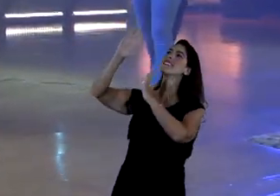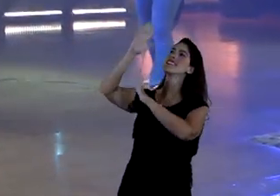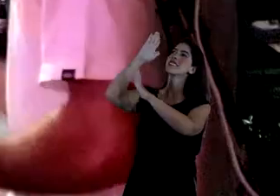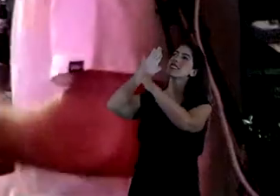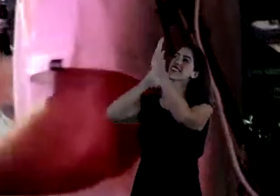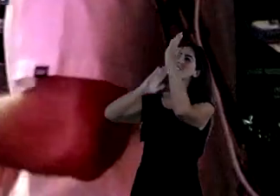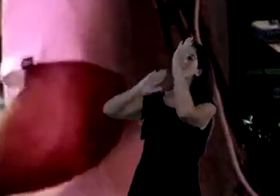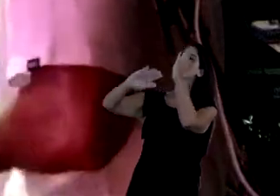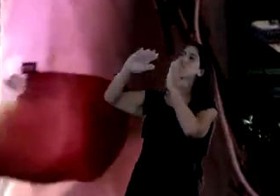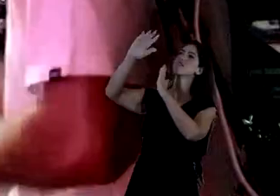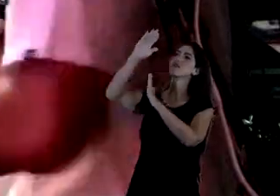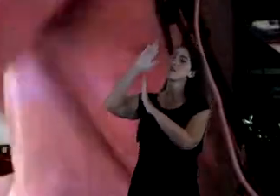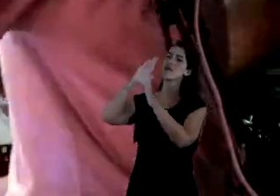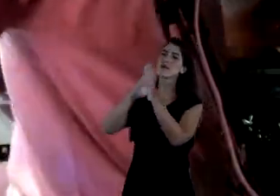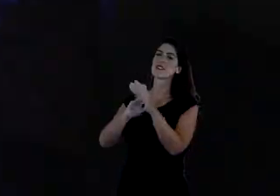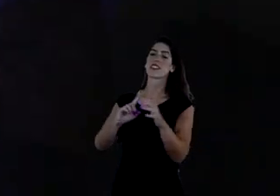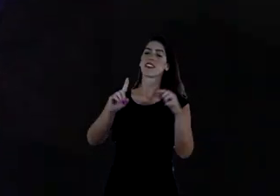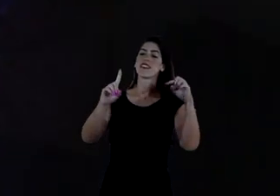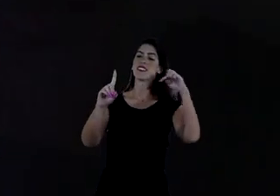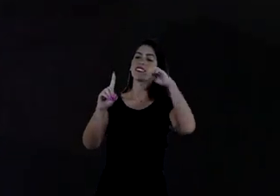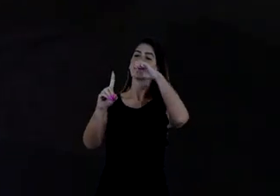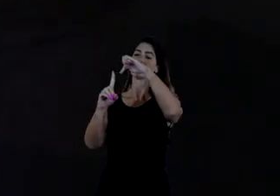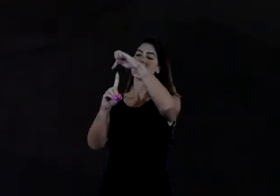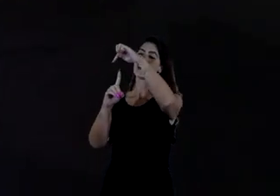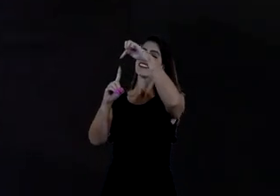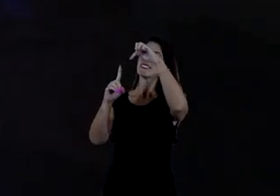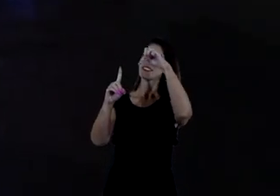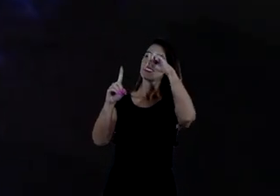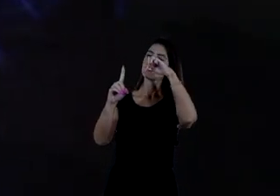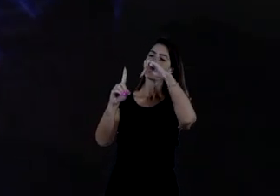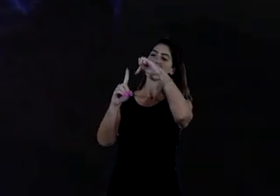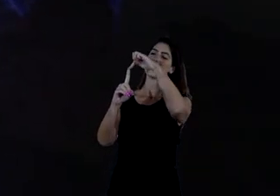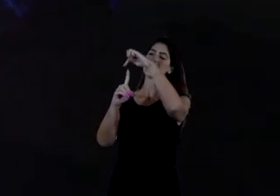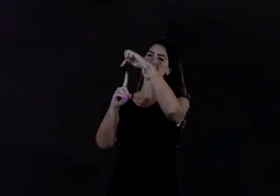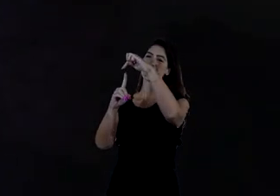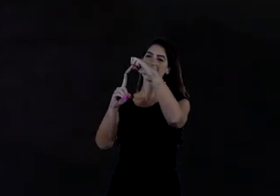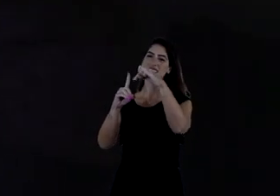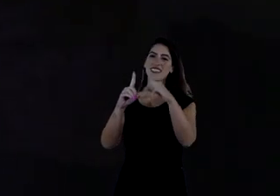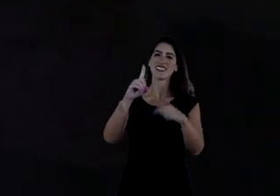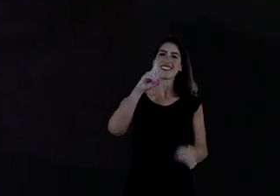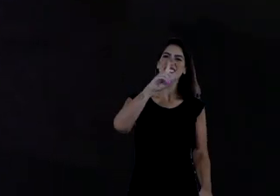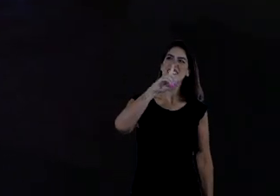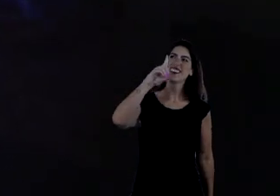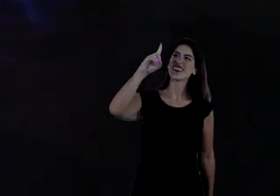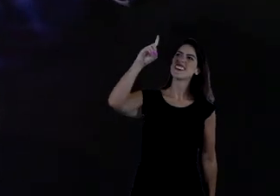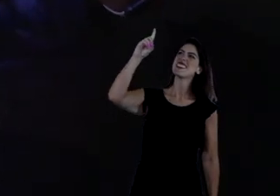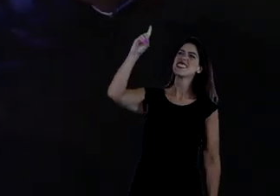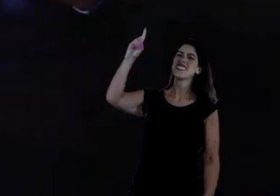Santo, santo, santo.